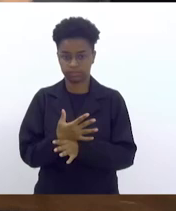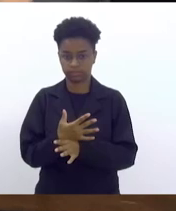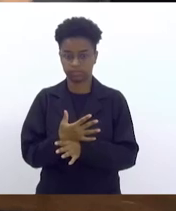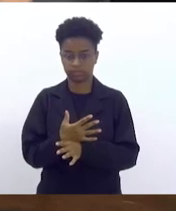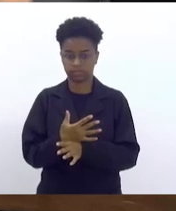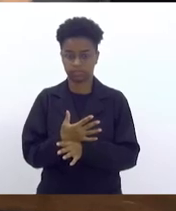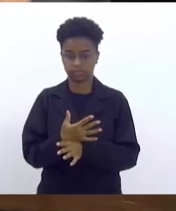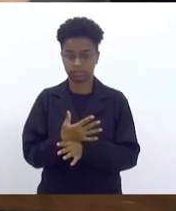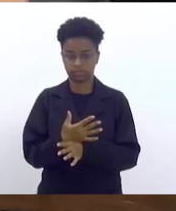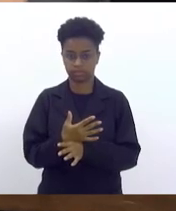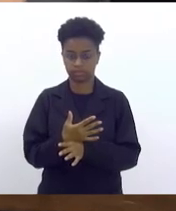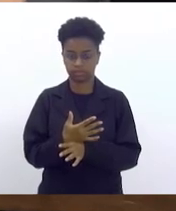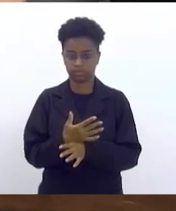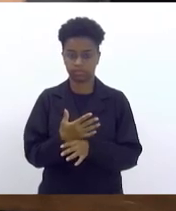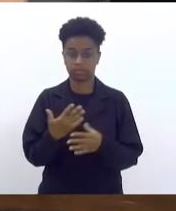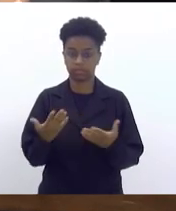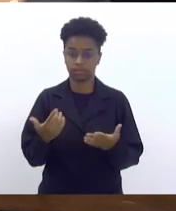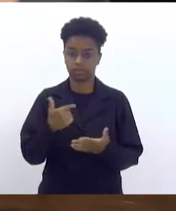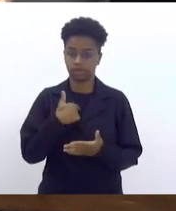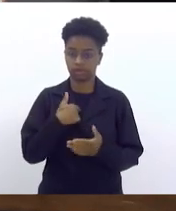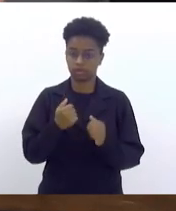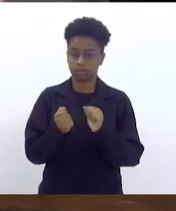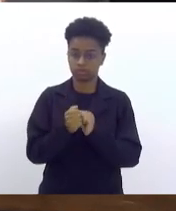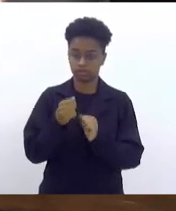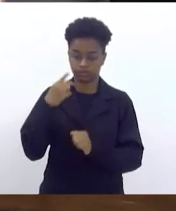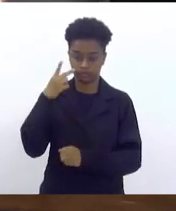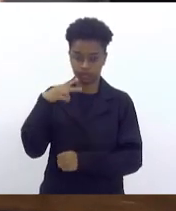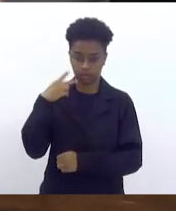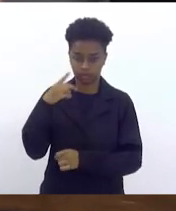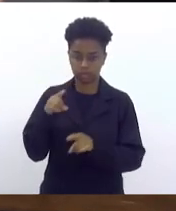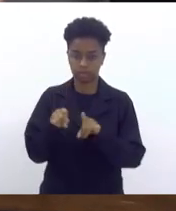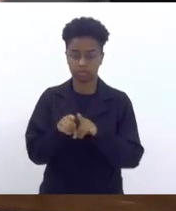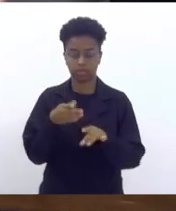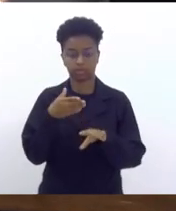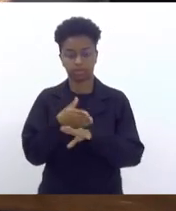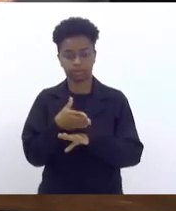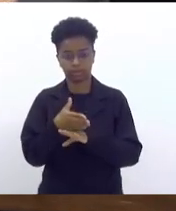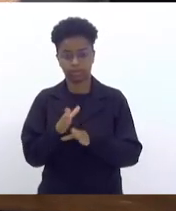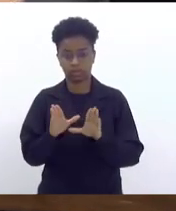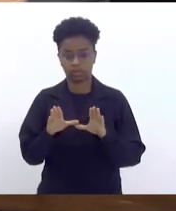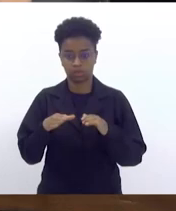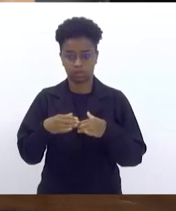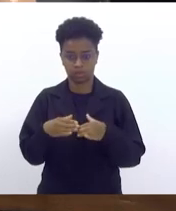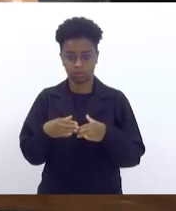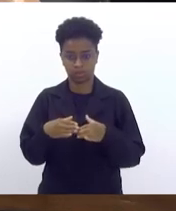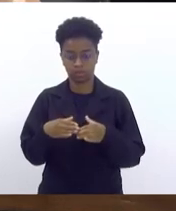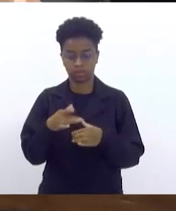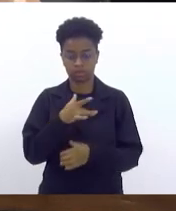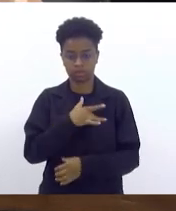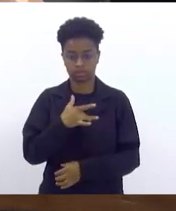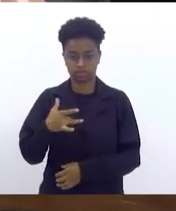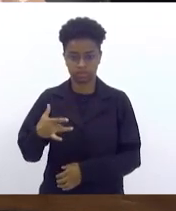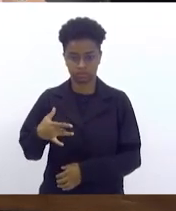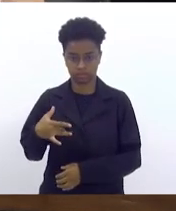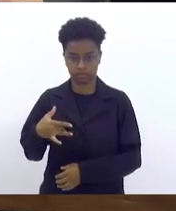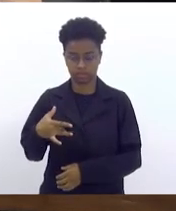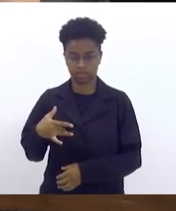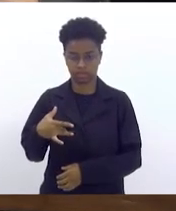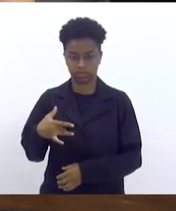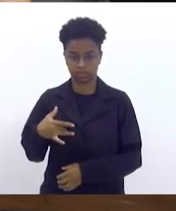e eu e o vereador que também faz parte da comissão de saúde